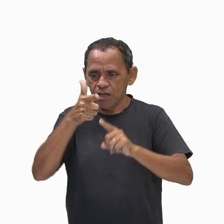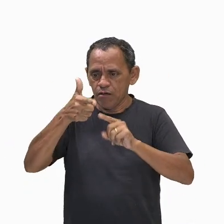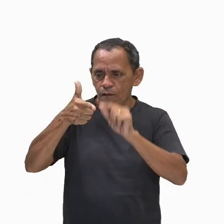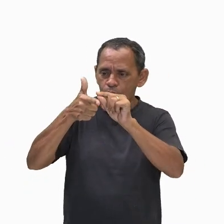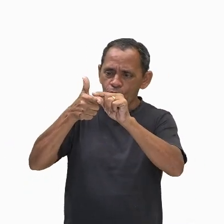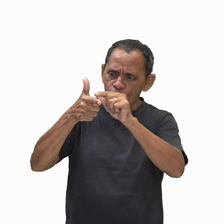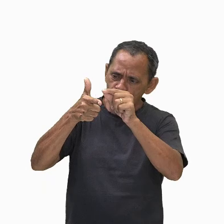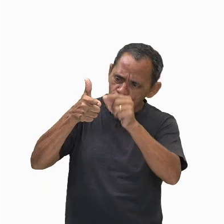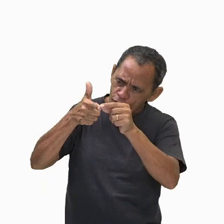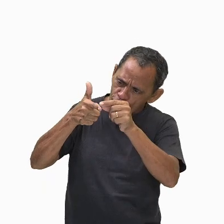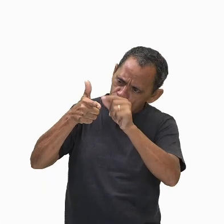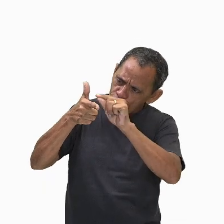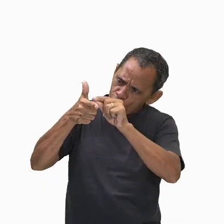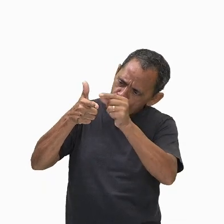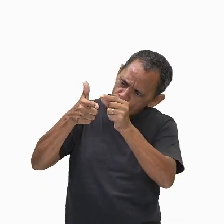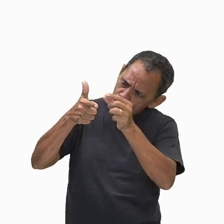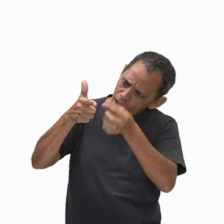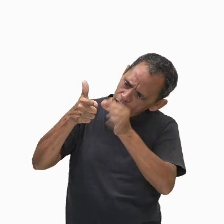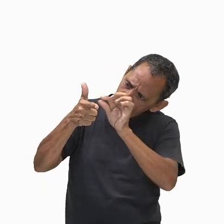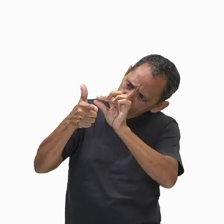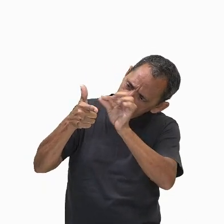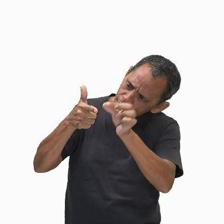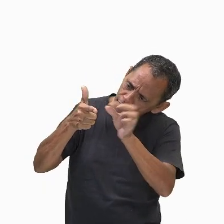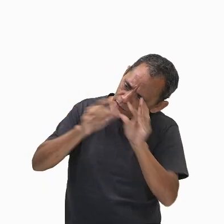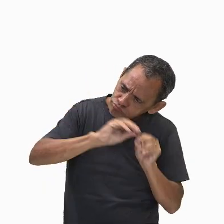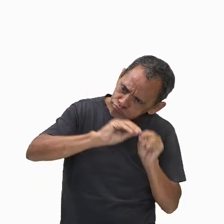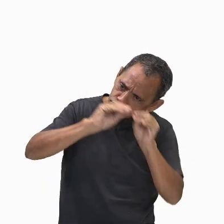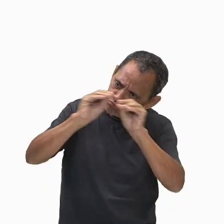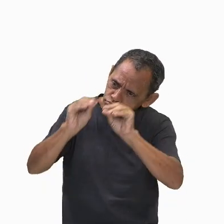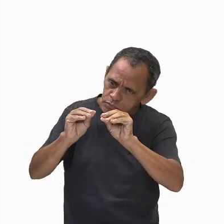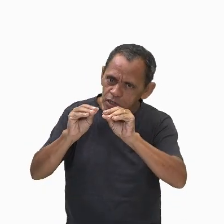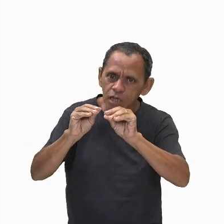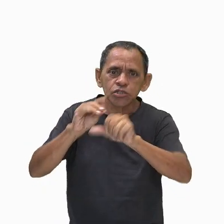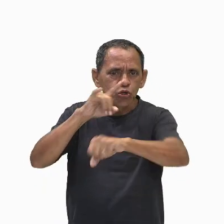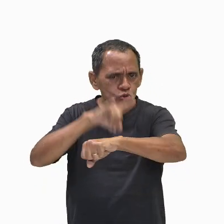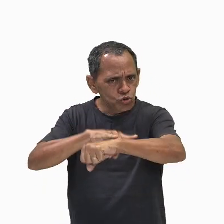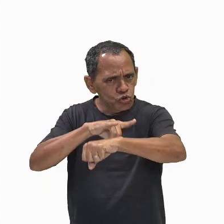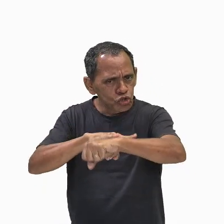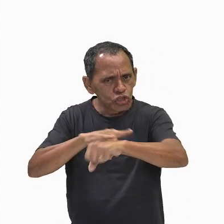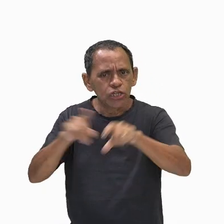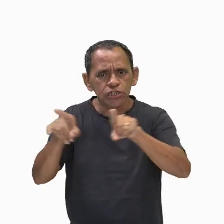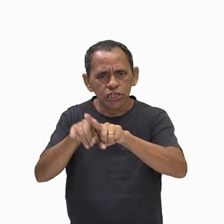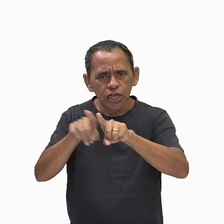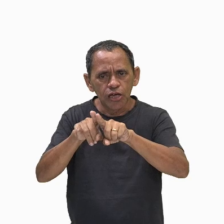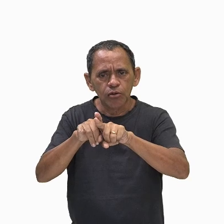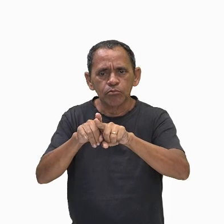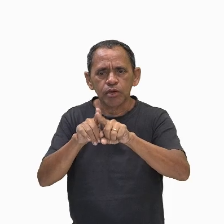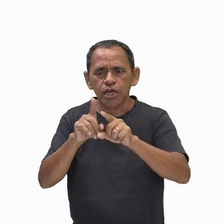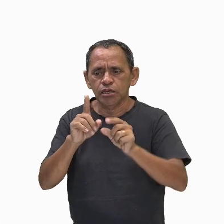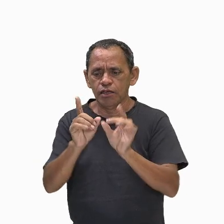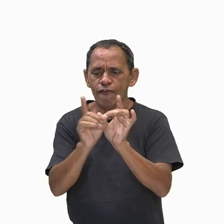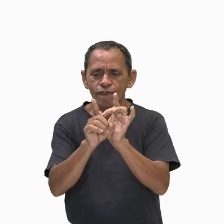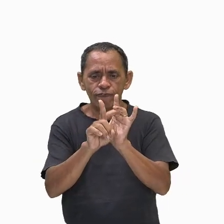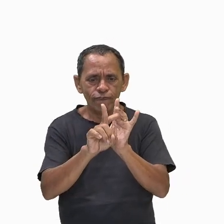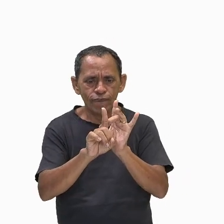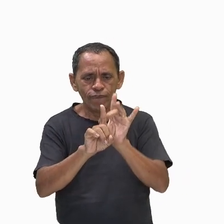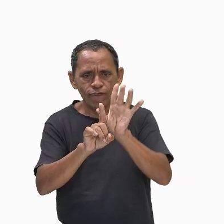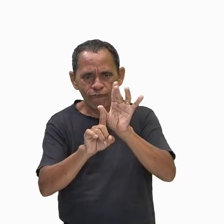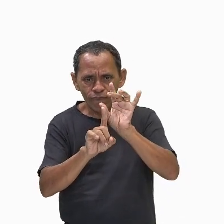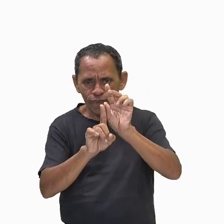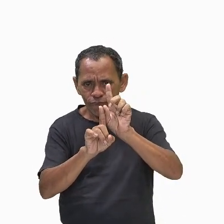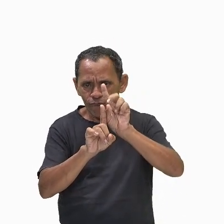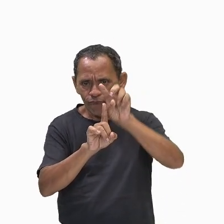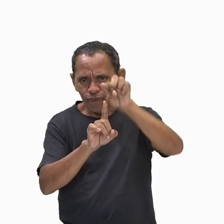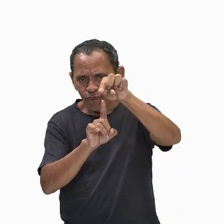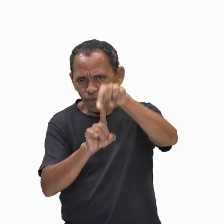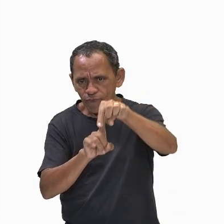essa condução, tanto serve para a condução de urina, né, como parte do sistema urinário,